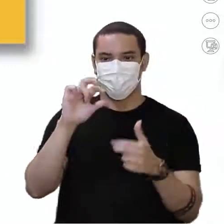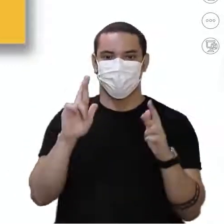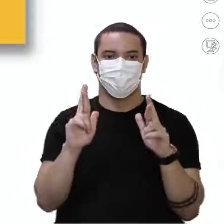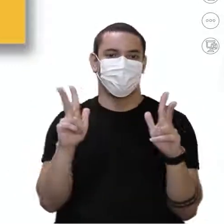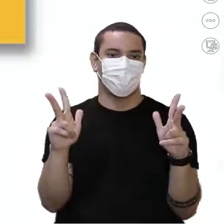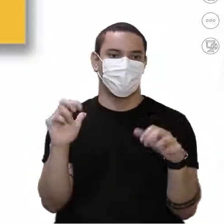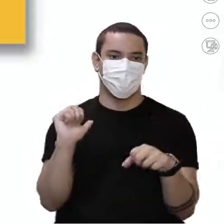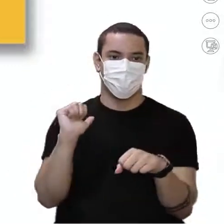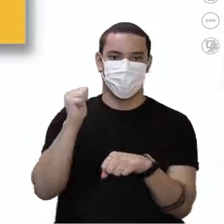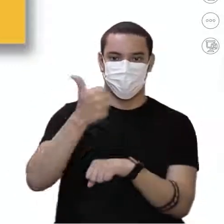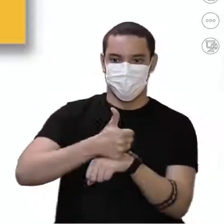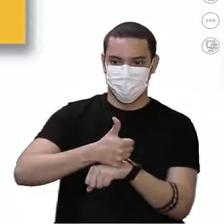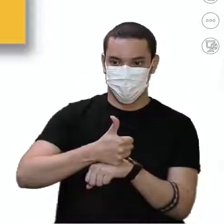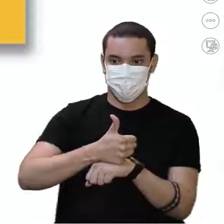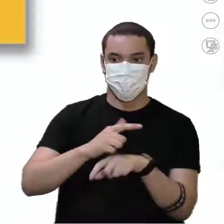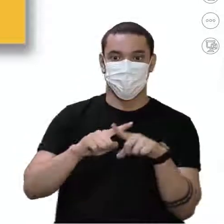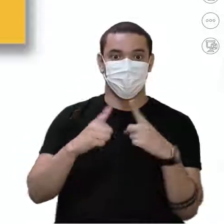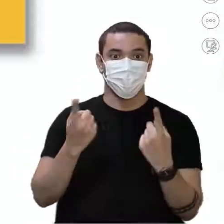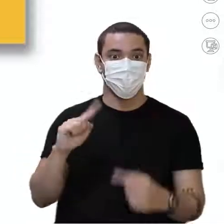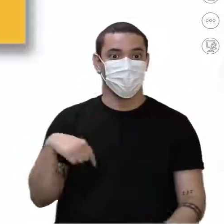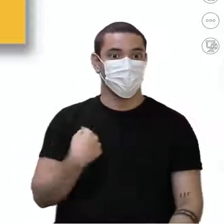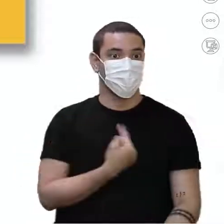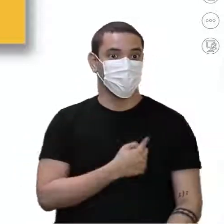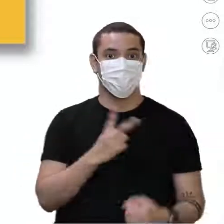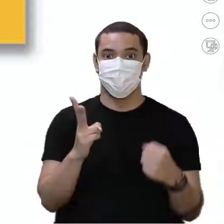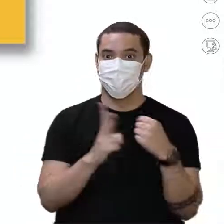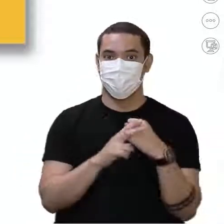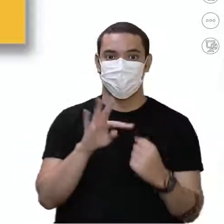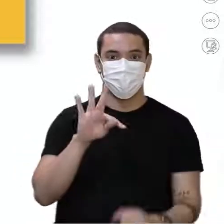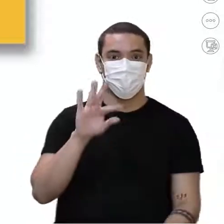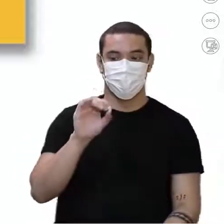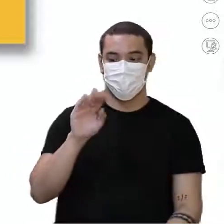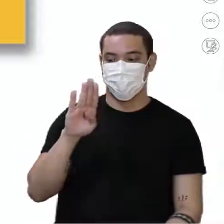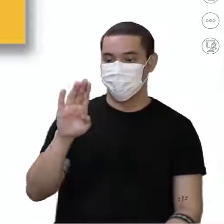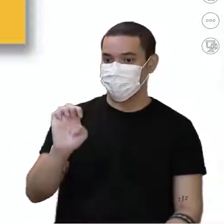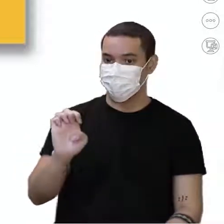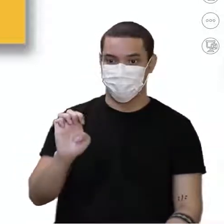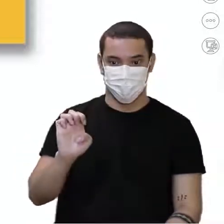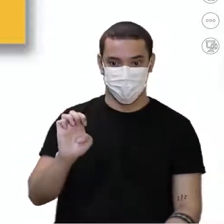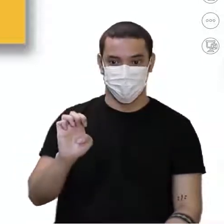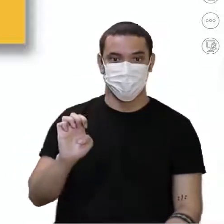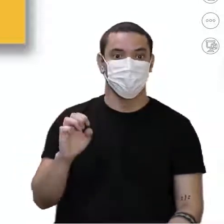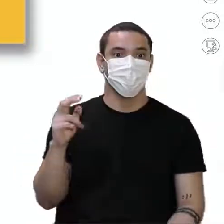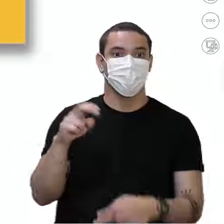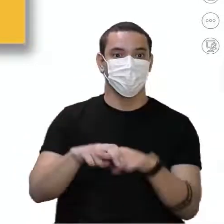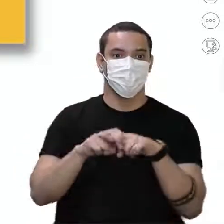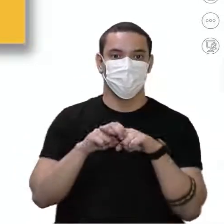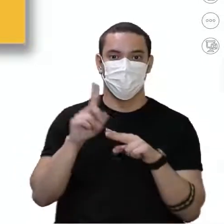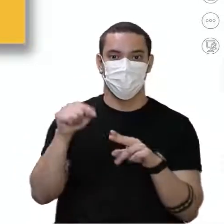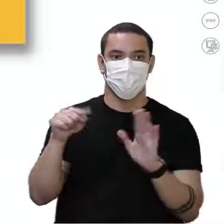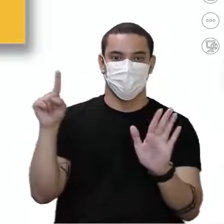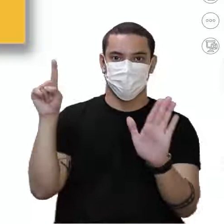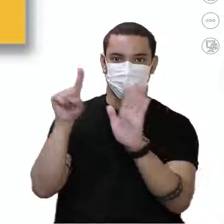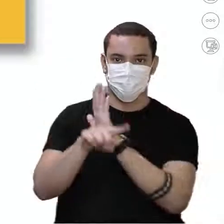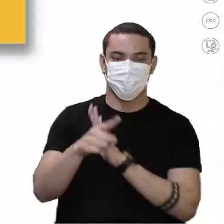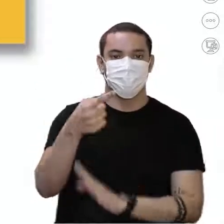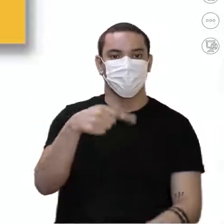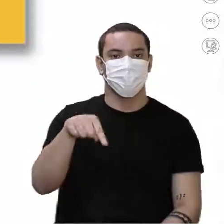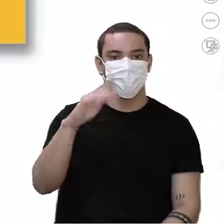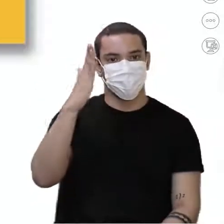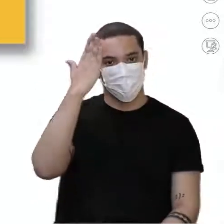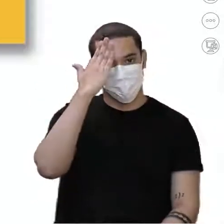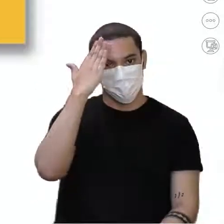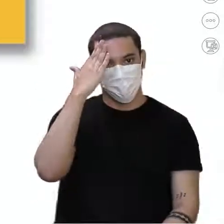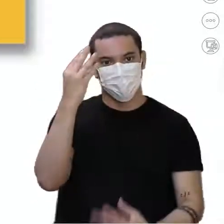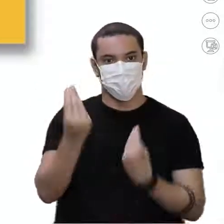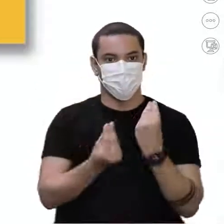uma questãozinha diferente, mas é o nosso famoso verbo to be. Então aqui... é uma pergunta e você já vai saber quando essa